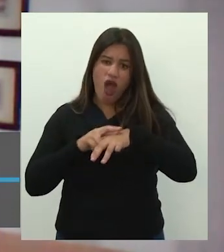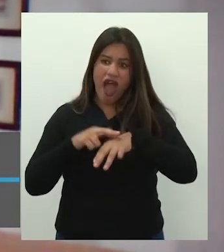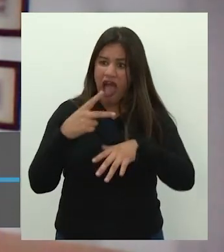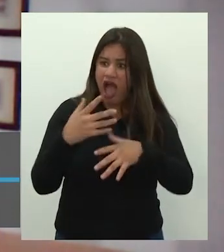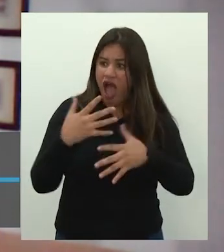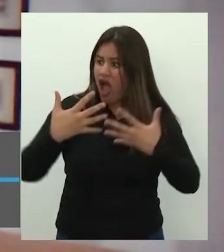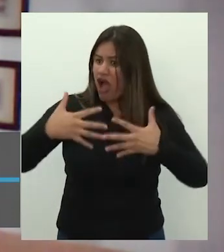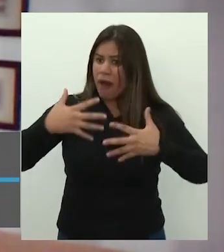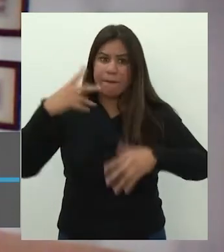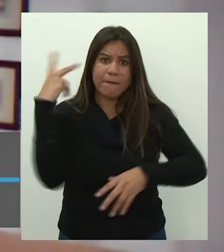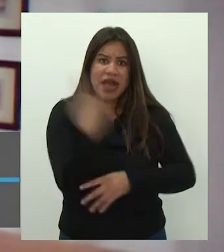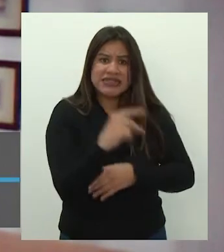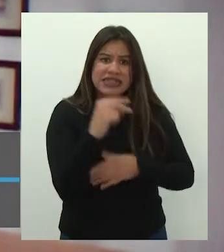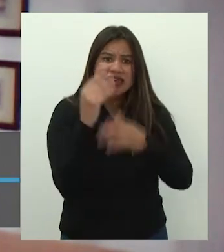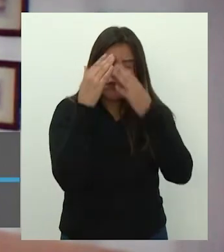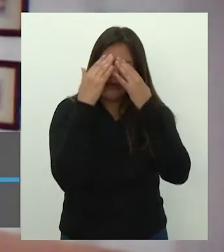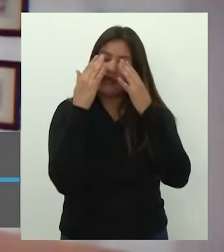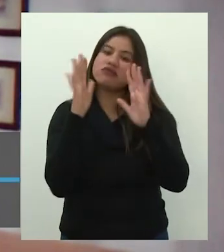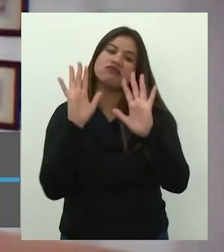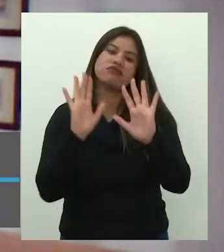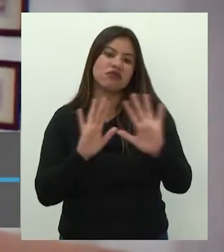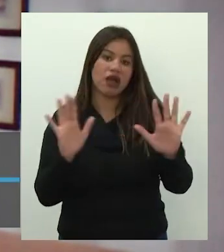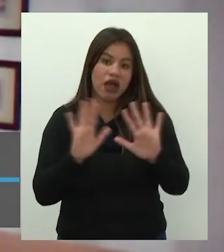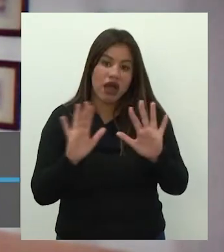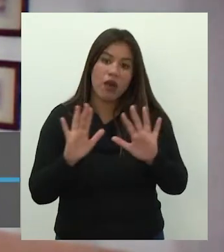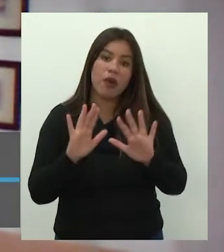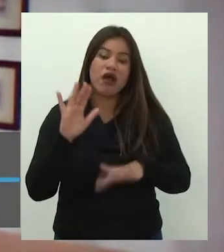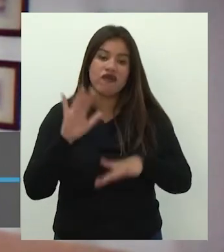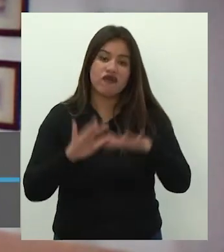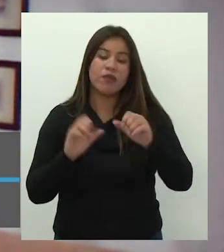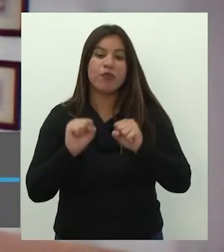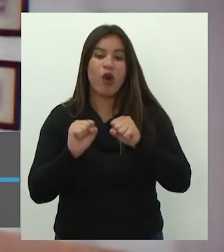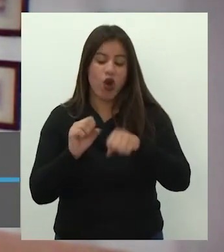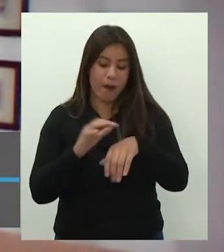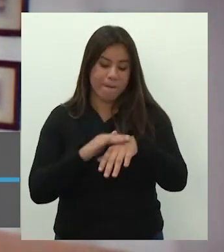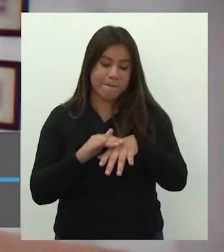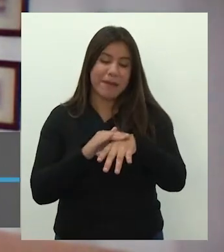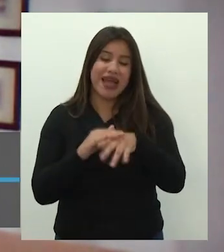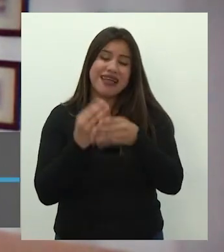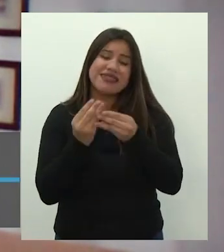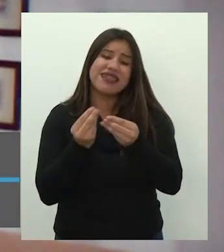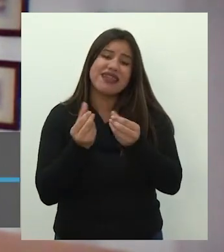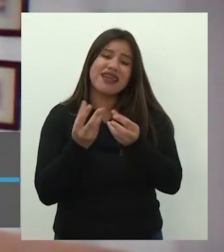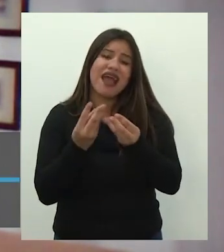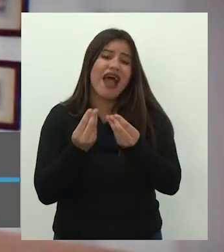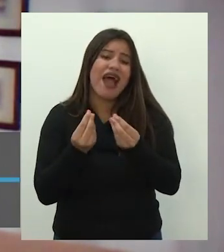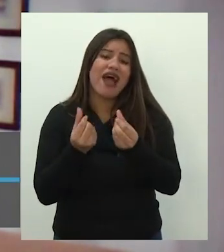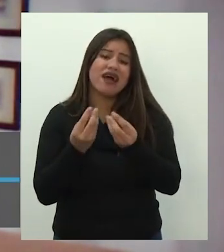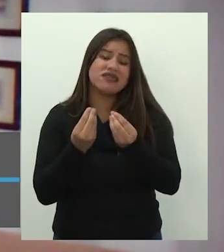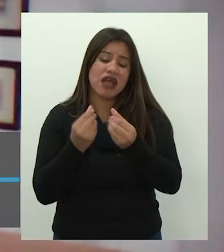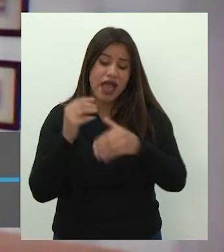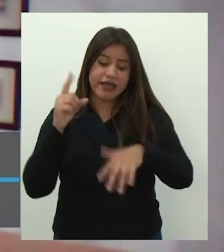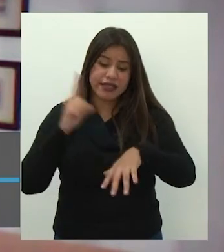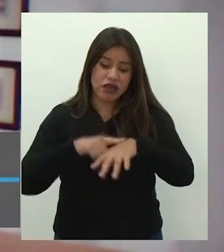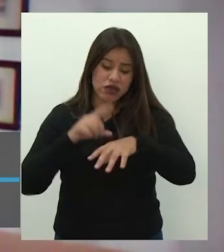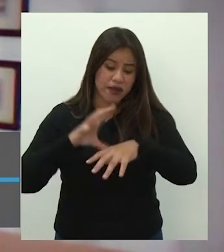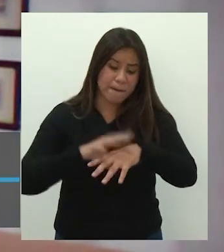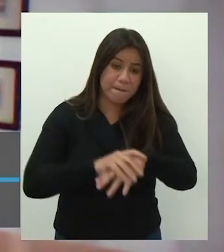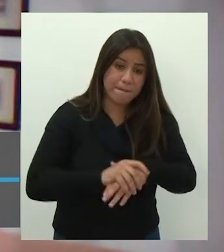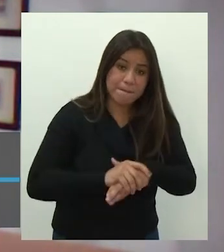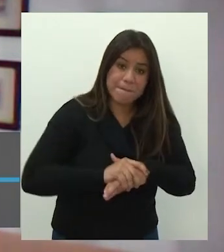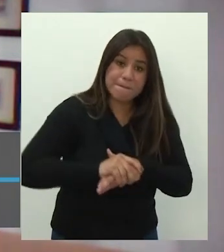bateram nela. Pode ser que não, pode ser que a pele seja tão delicada que na hora que foi pegar,